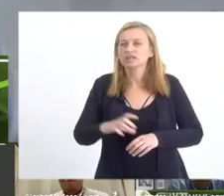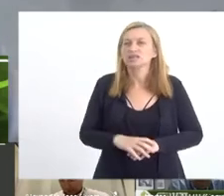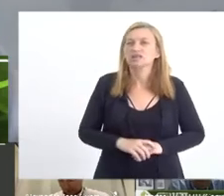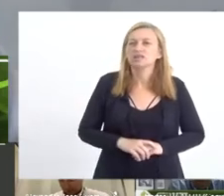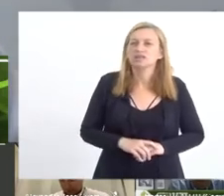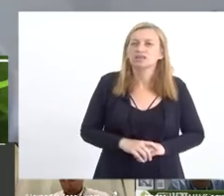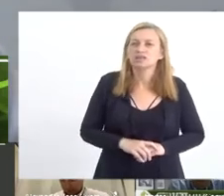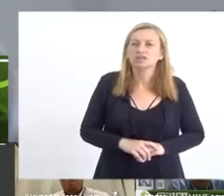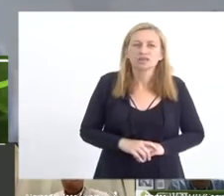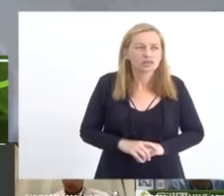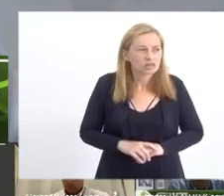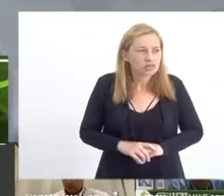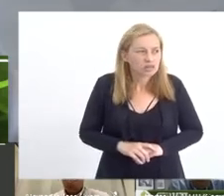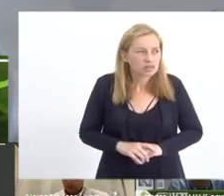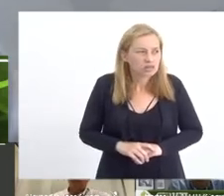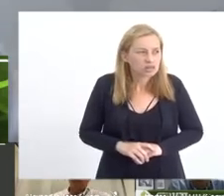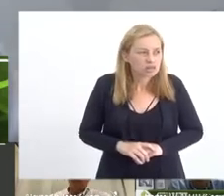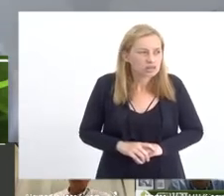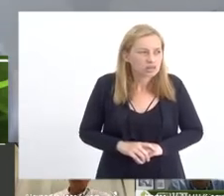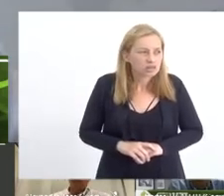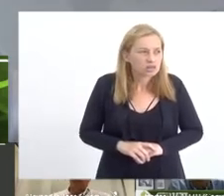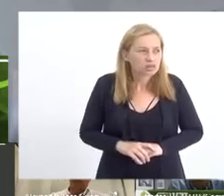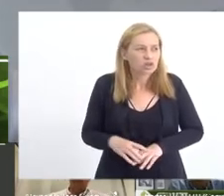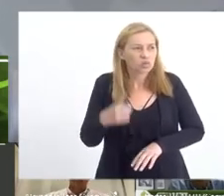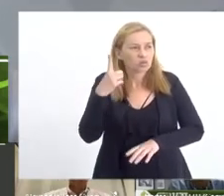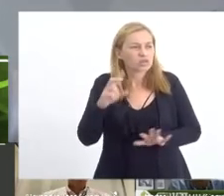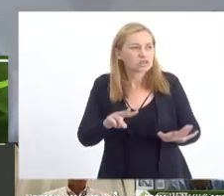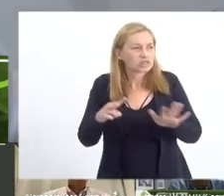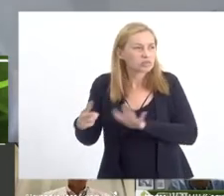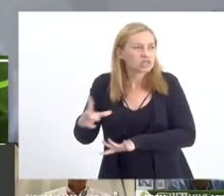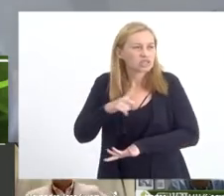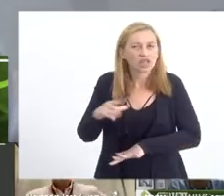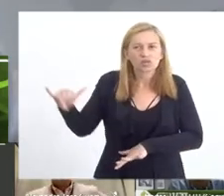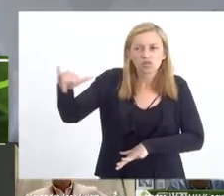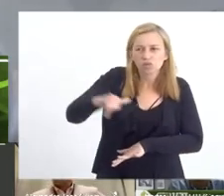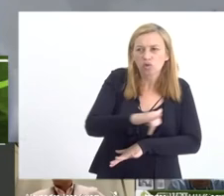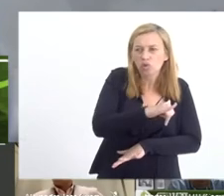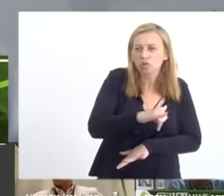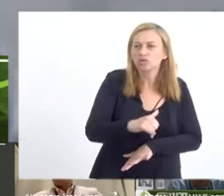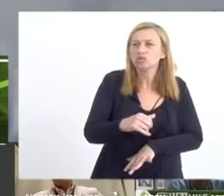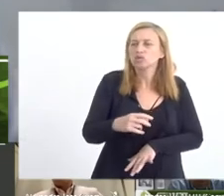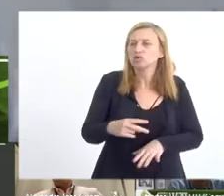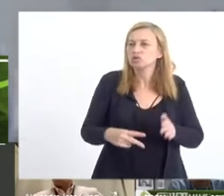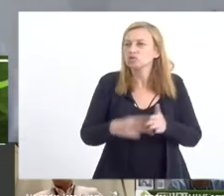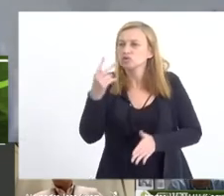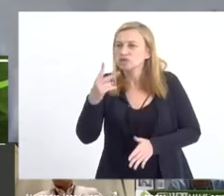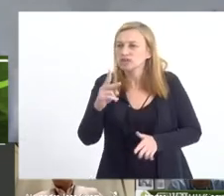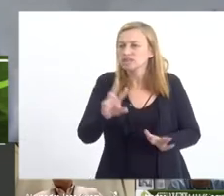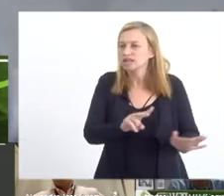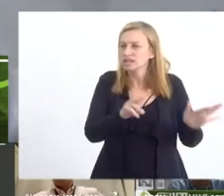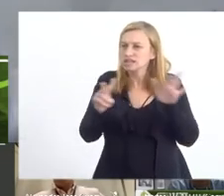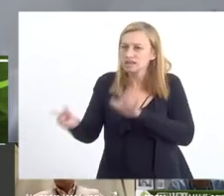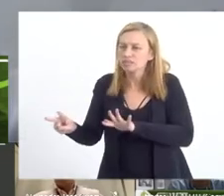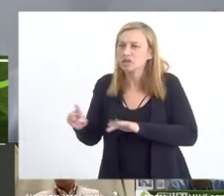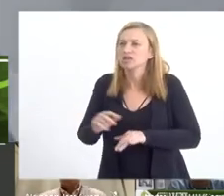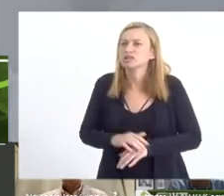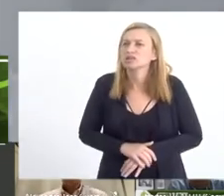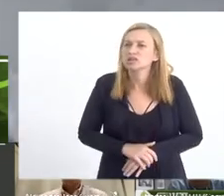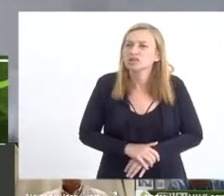A Aerolíneas faz algumas semanas, tem um voo 2 vezes por semana para Buenos Aires,